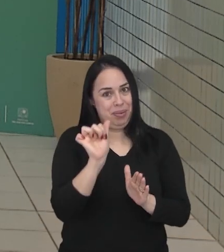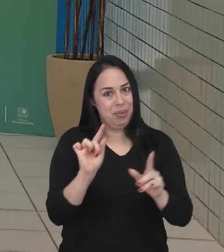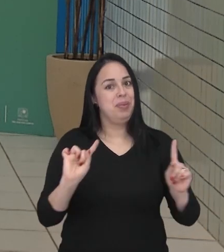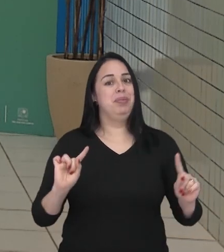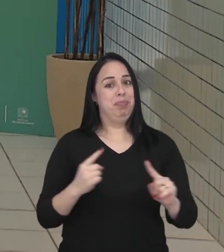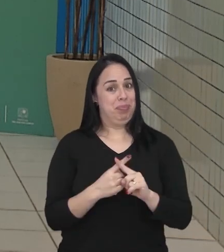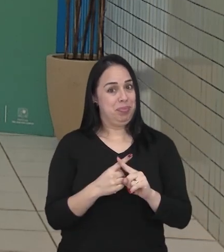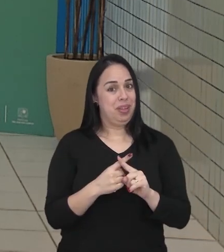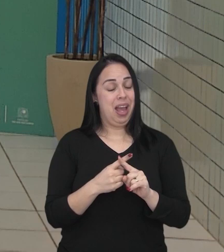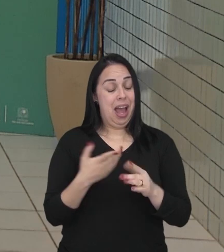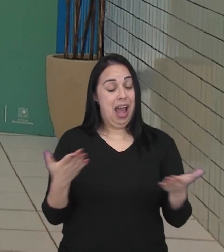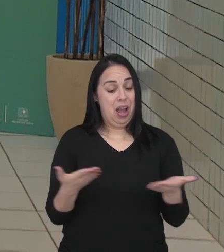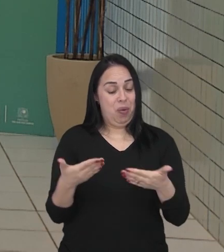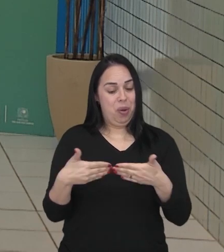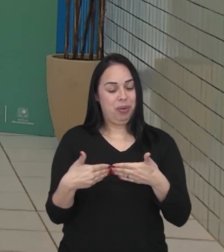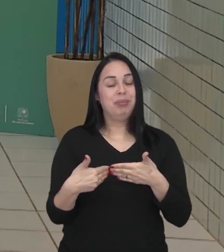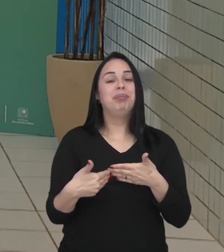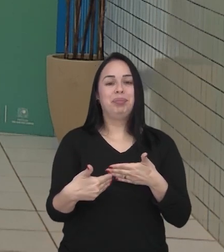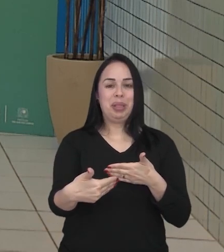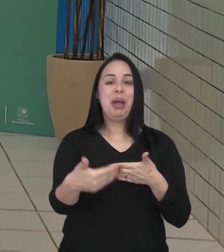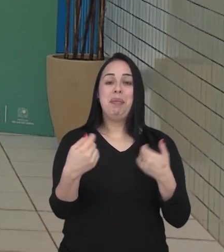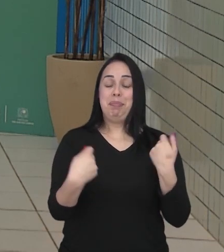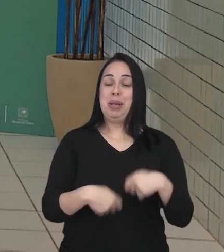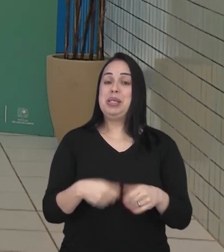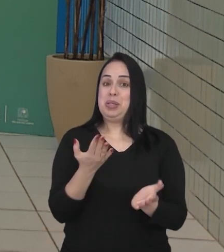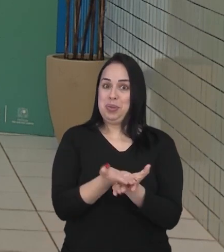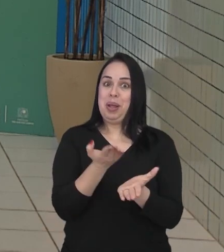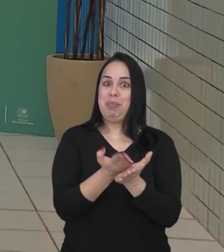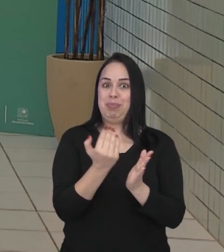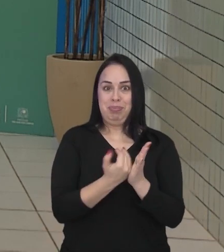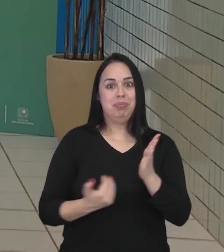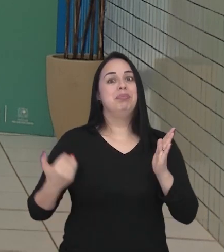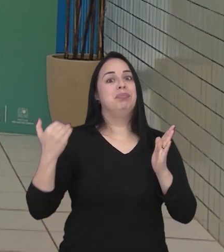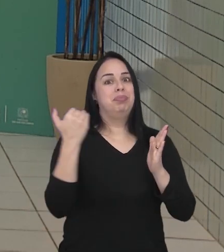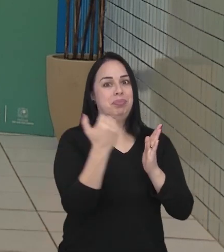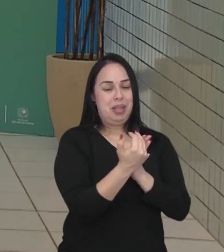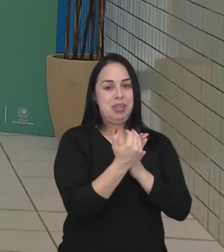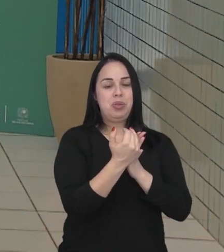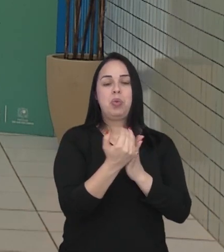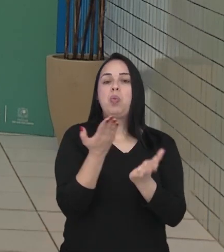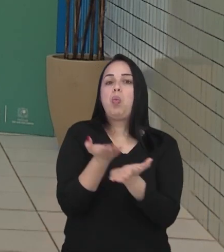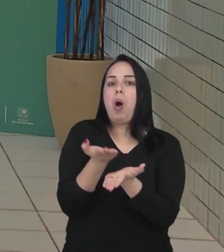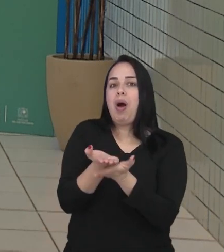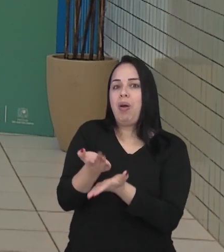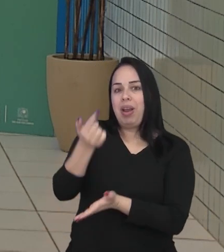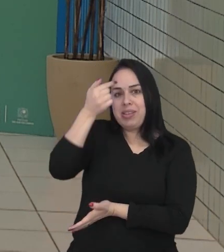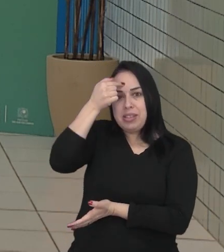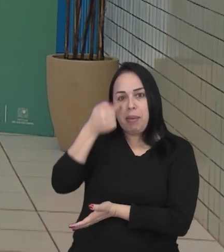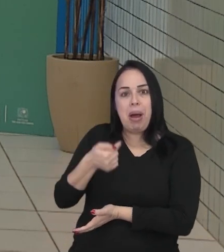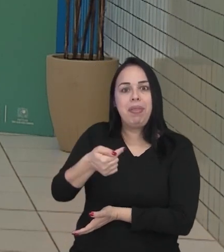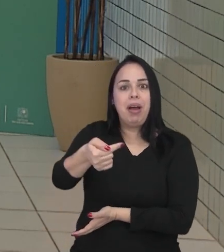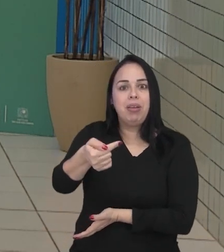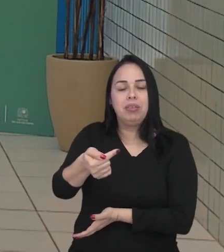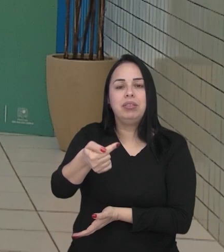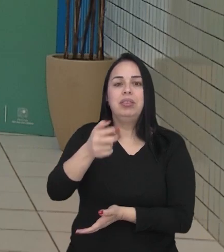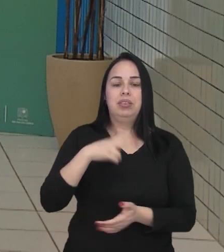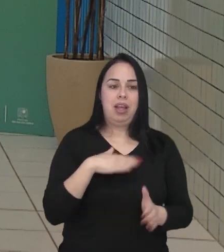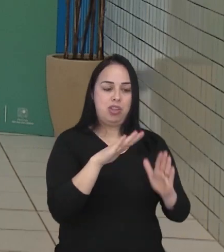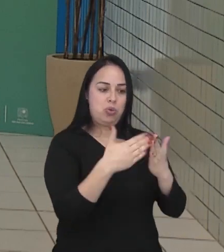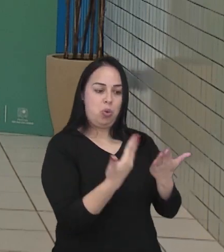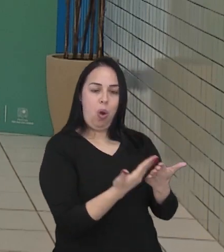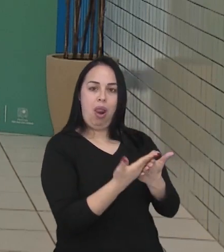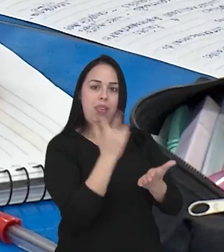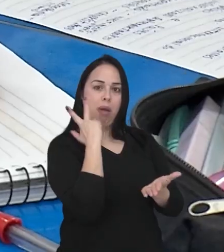só a primeira etapa, viu? A partir de agora, eles precisam se dedicar ainda mais, com aulas semanais no